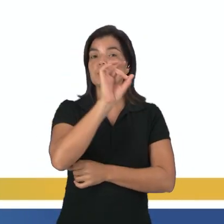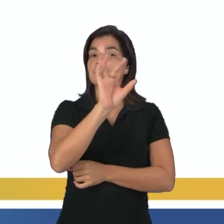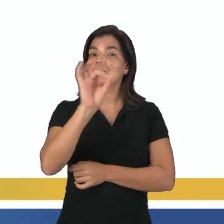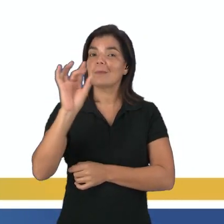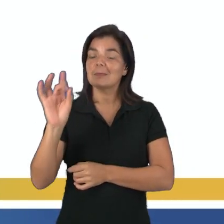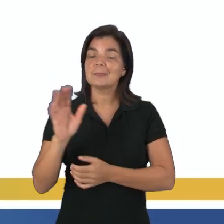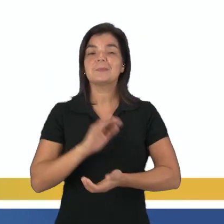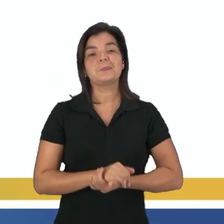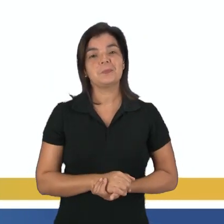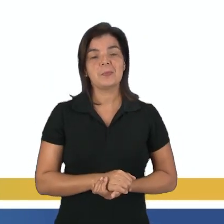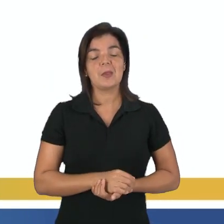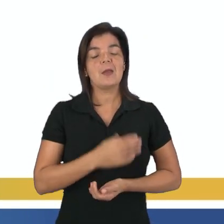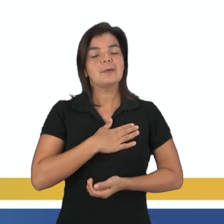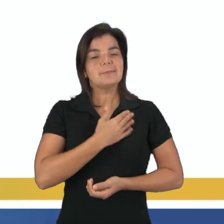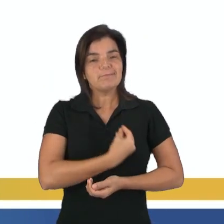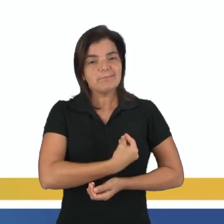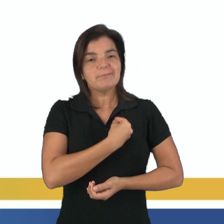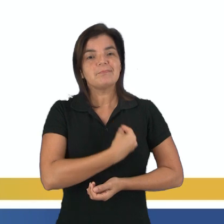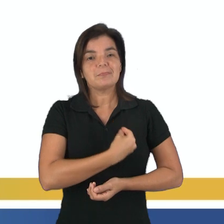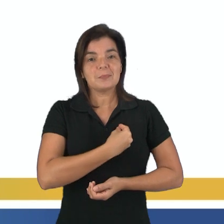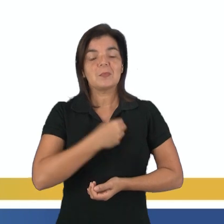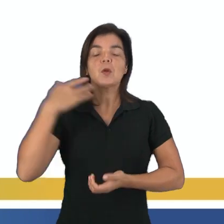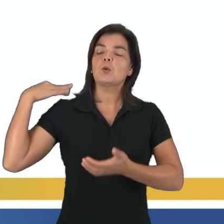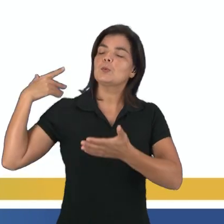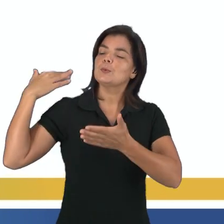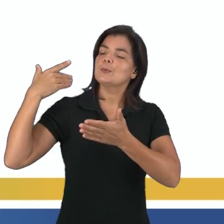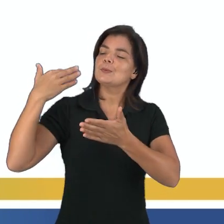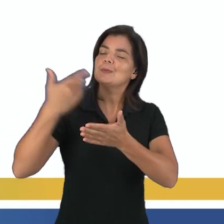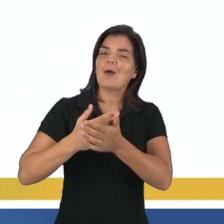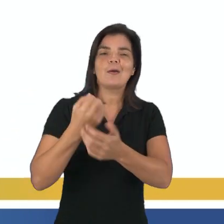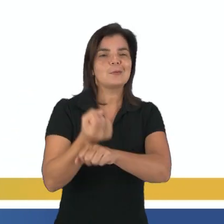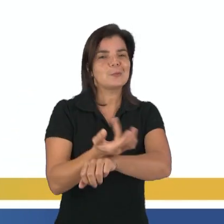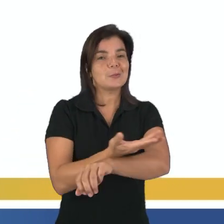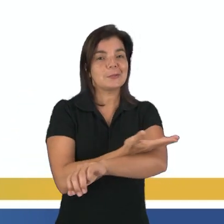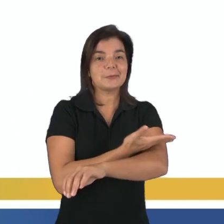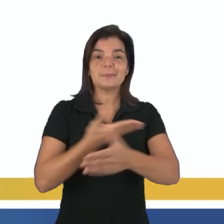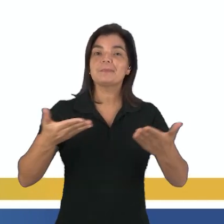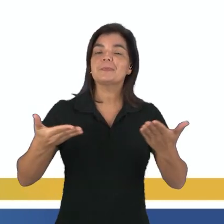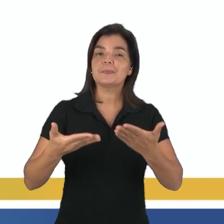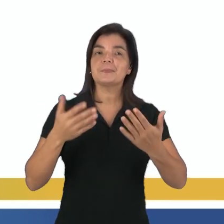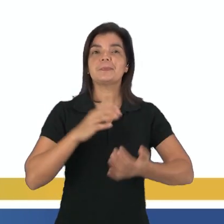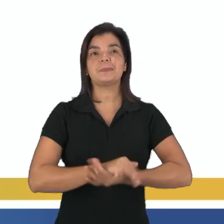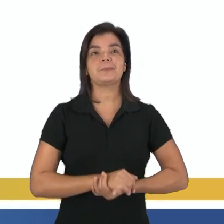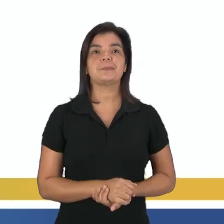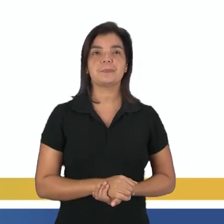um, fazê-las viver, trazer as emoções daquele tempo para o hoje.